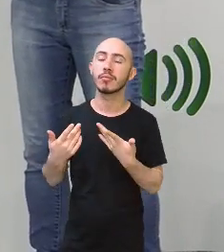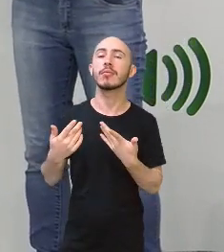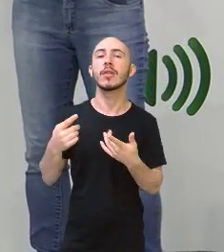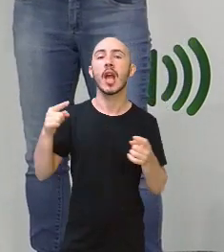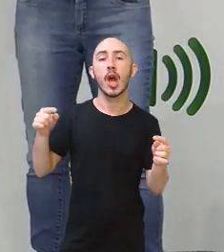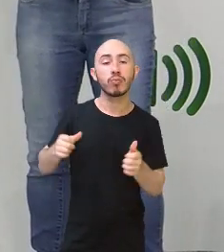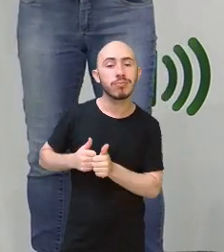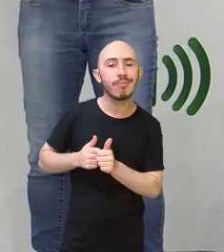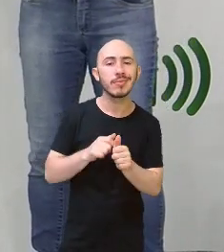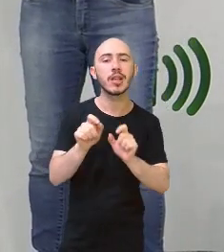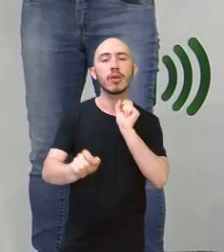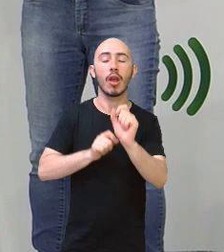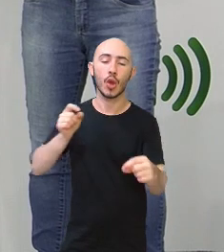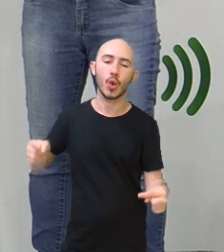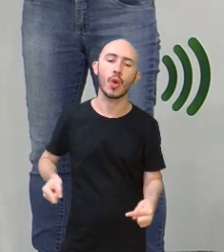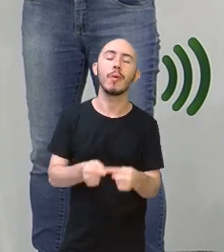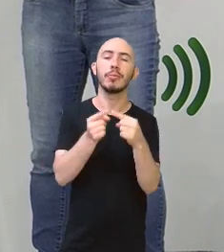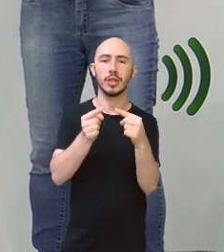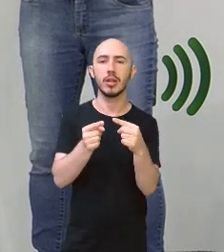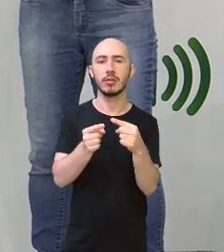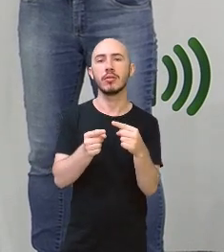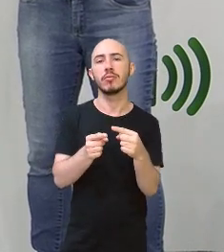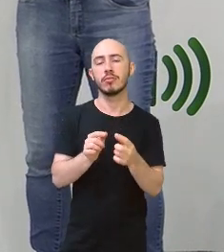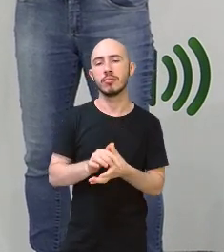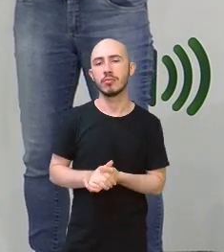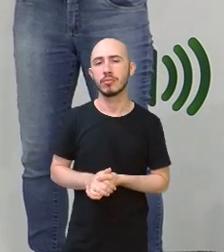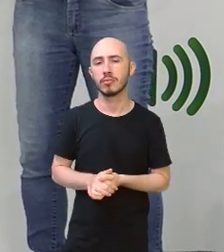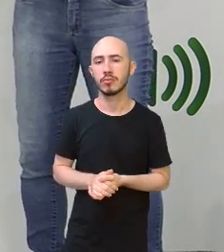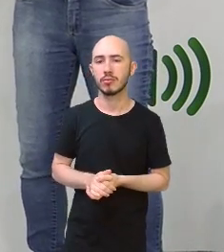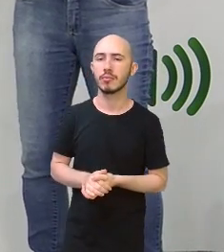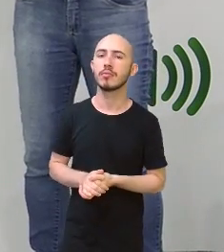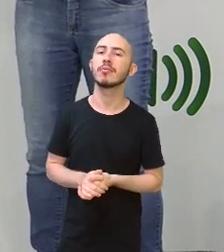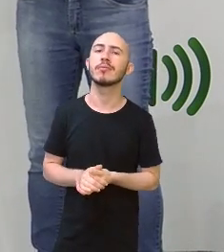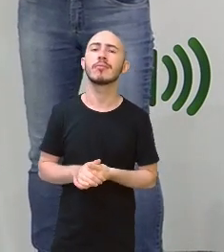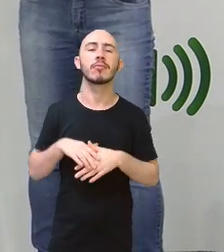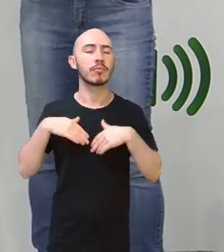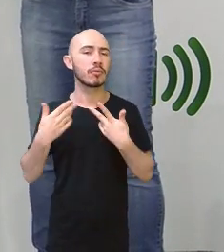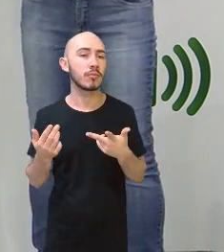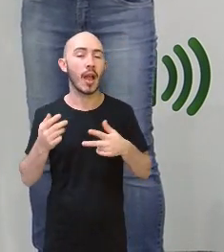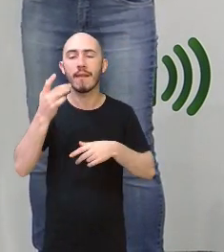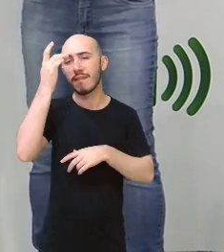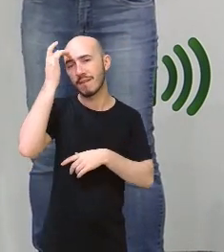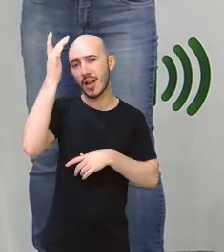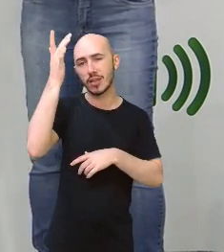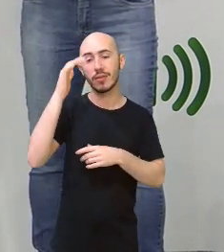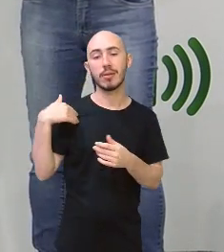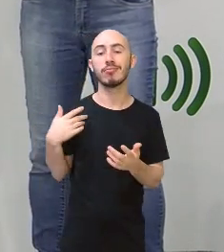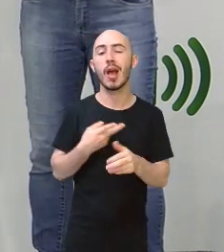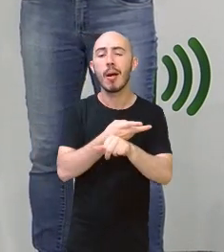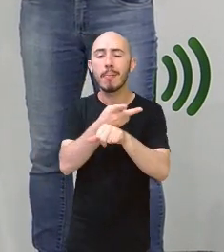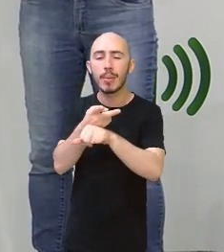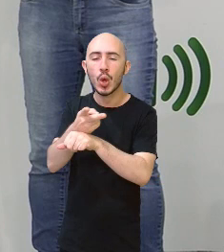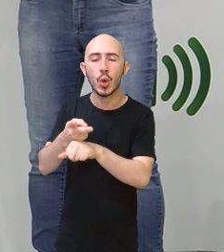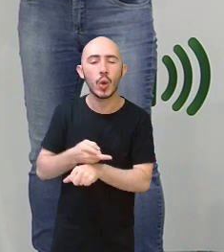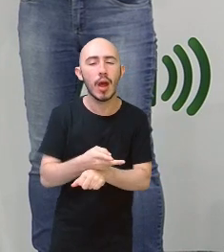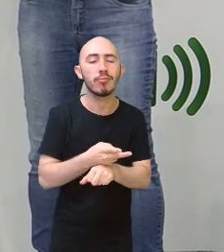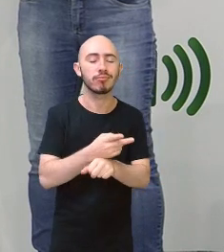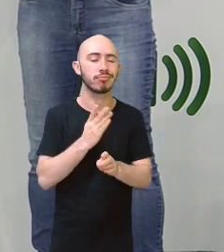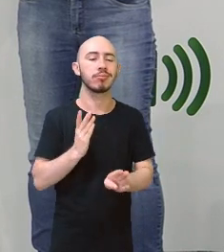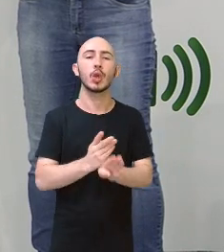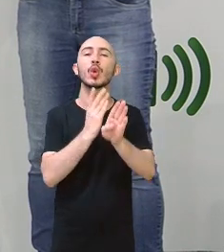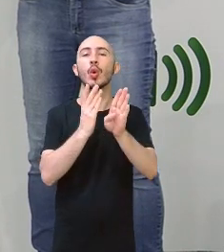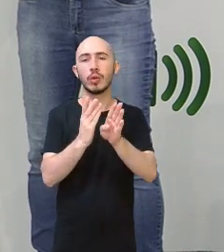dentro do nosso alfabeto. Para que isso, professora? Para facilitar justamente a